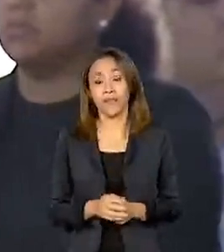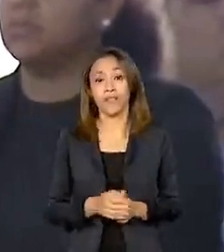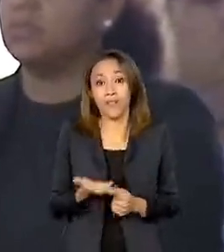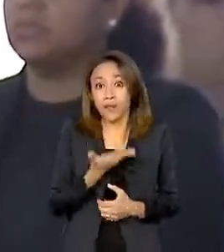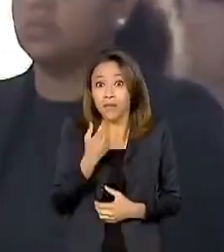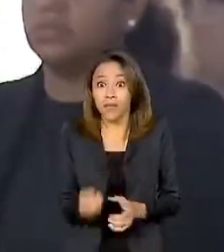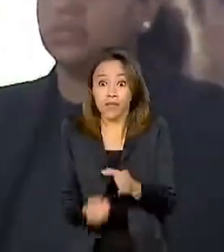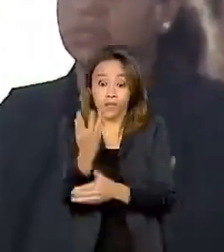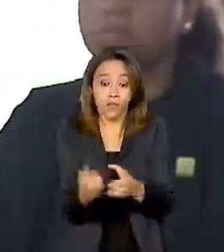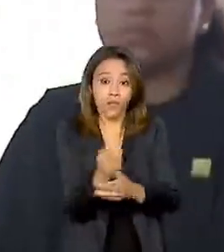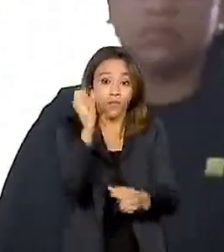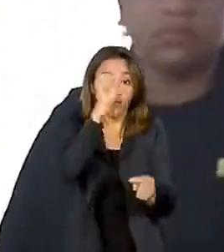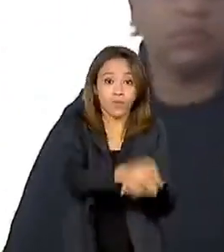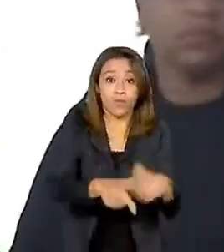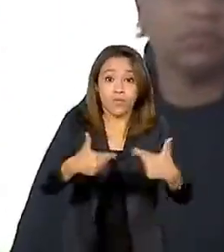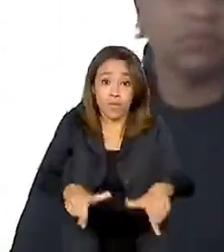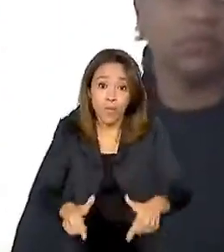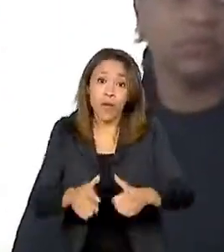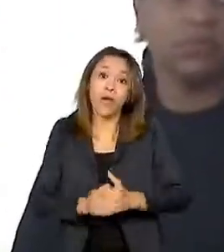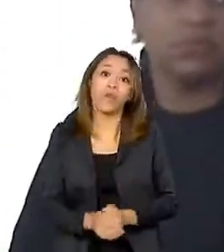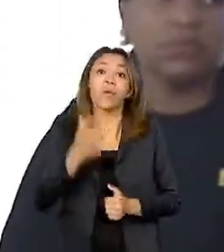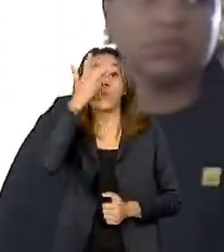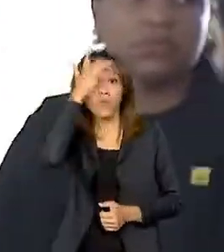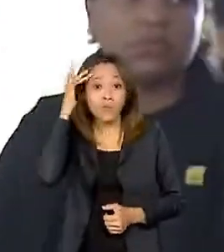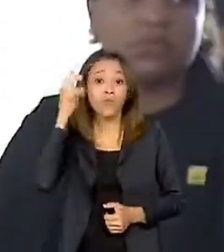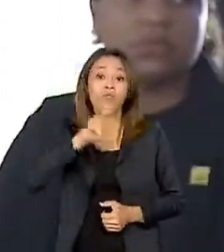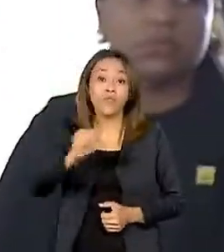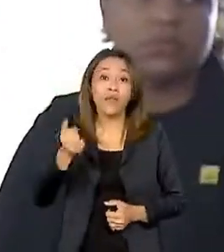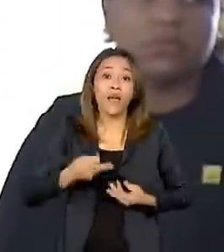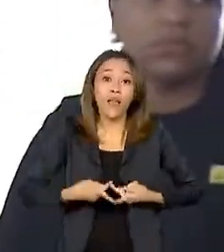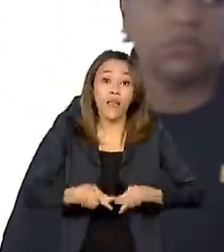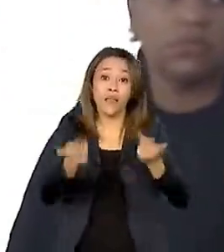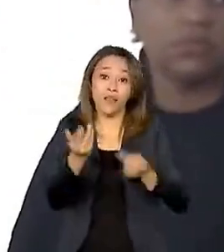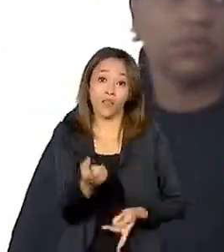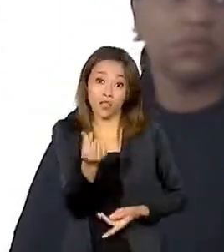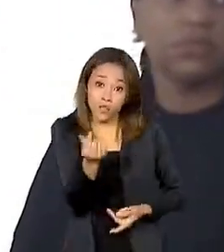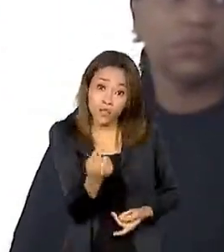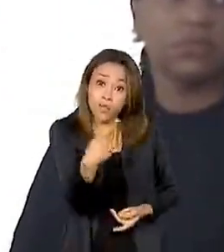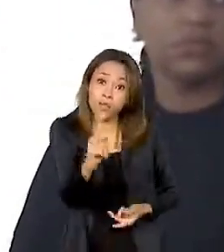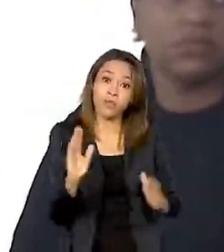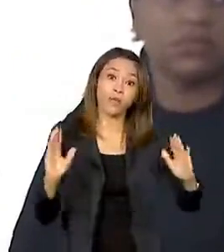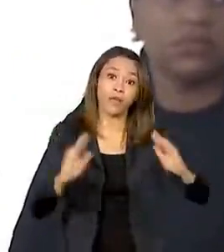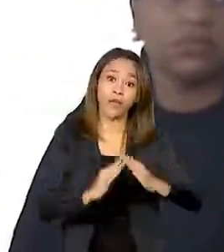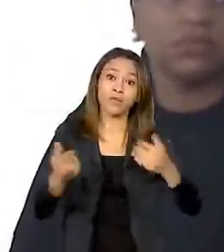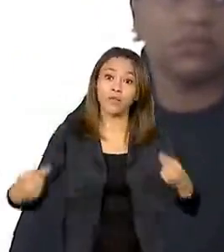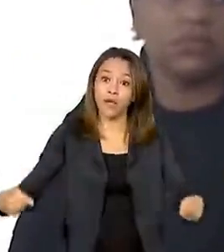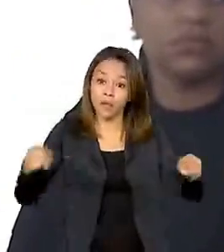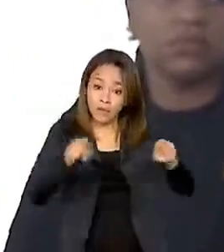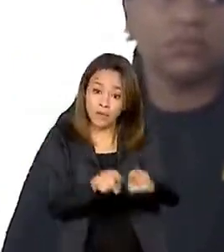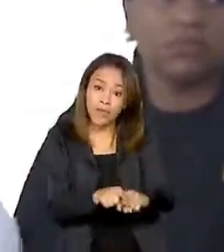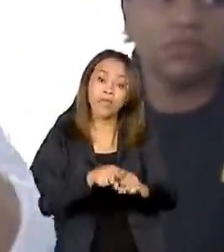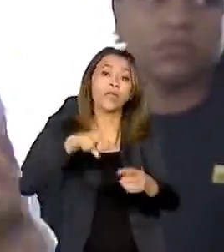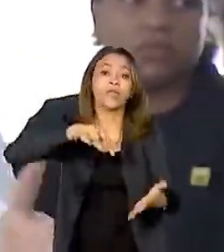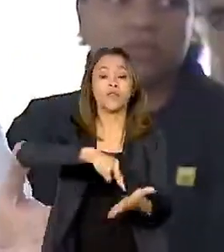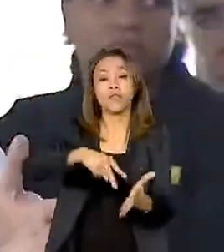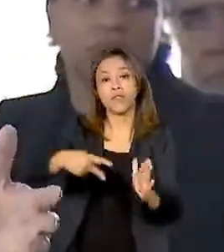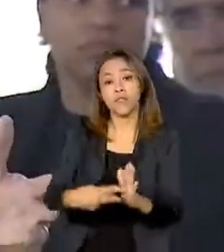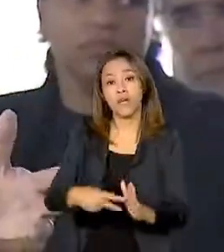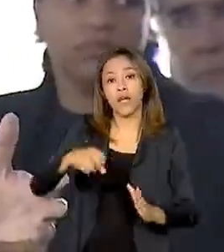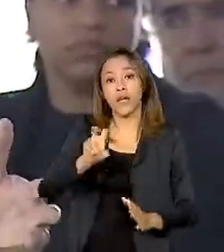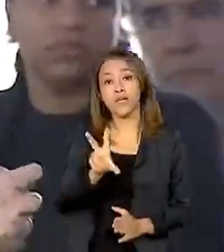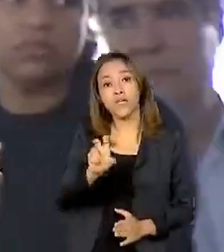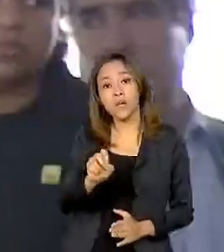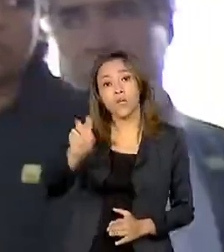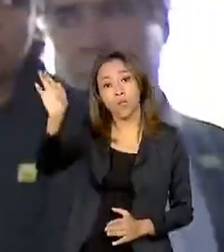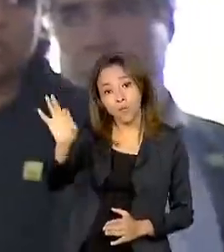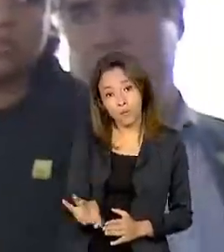empregos gerados. Trabalhadores que vão levar o sustento para sua casa. Uma parceria que vai representar 50% de